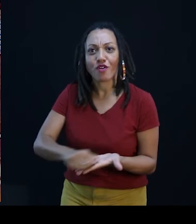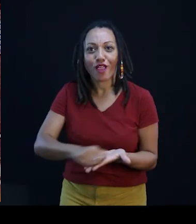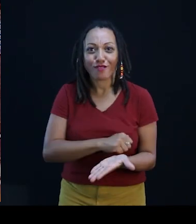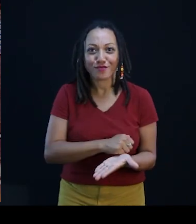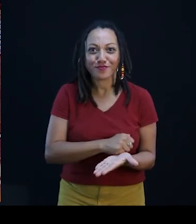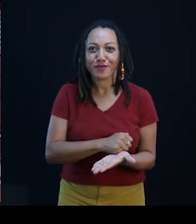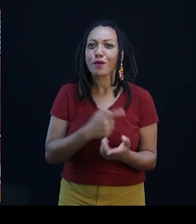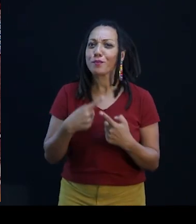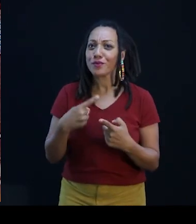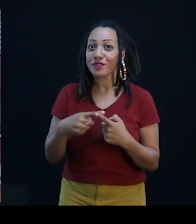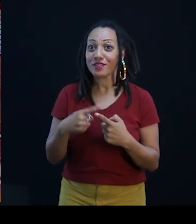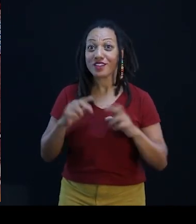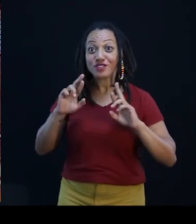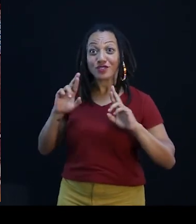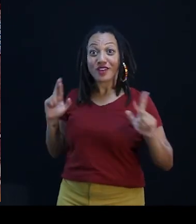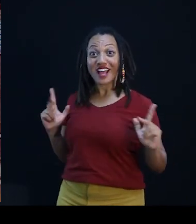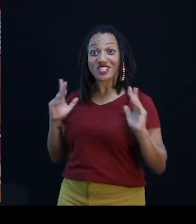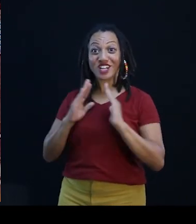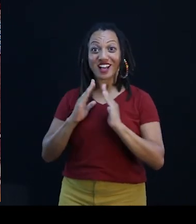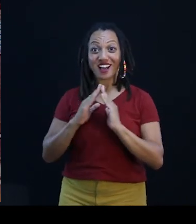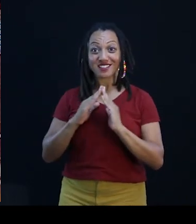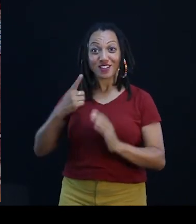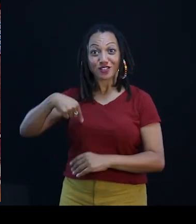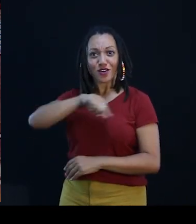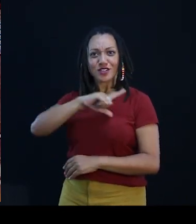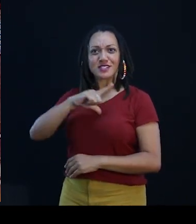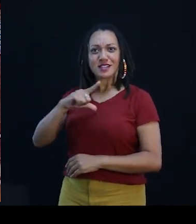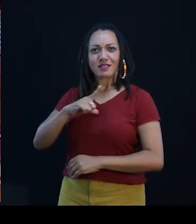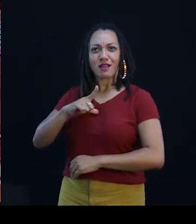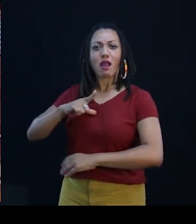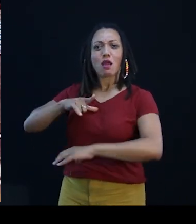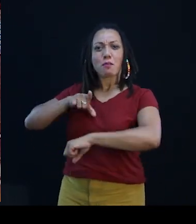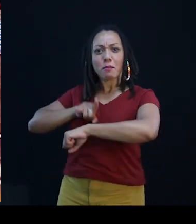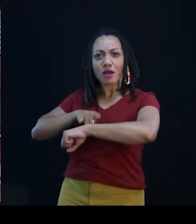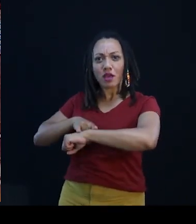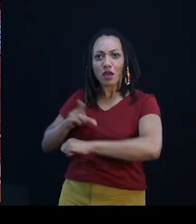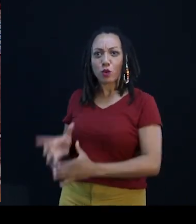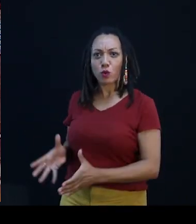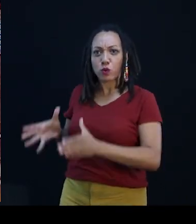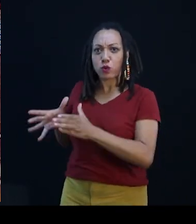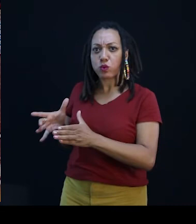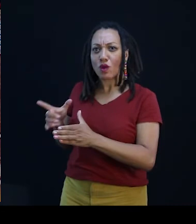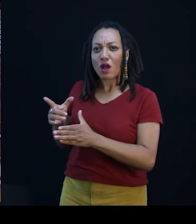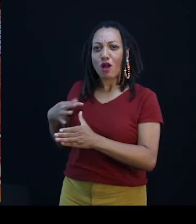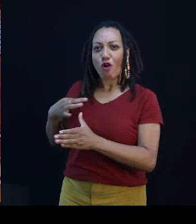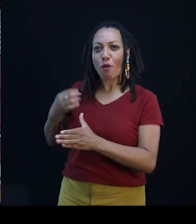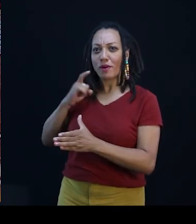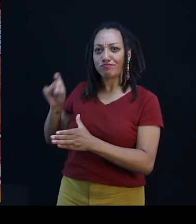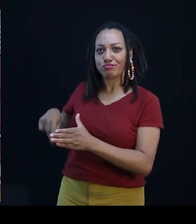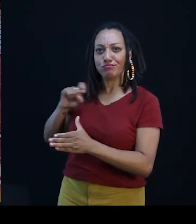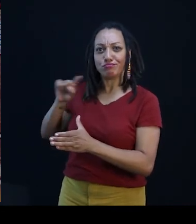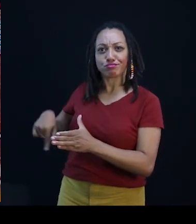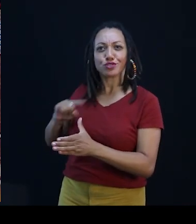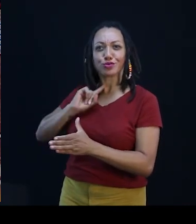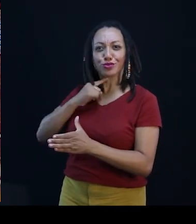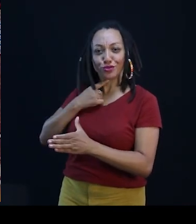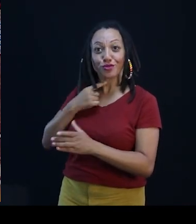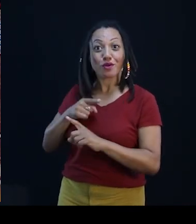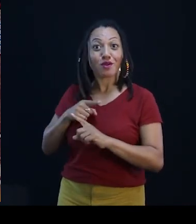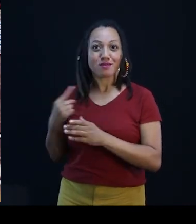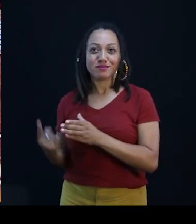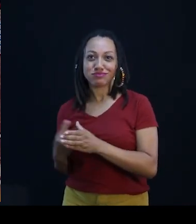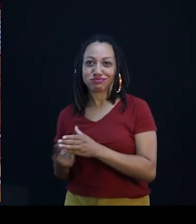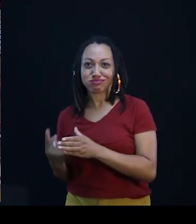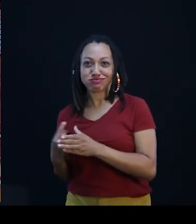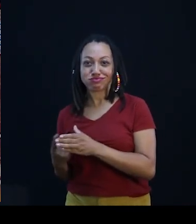casa, tem no quarto ou no banheiro. Era uma trouxa de roupa gigante. E ela foi lavar, mas ela não foi lavar na lavanderia, no tanque,